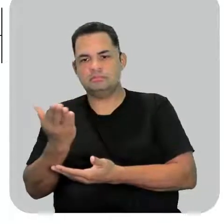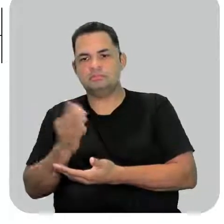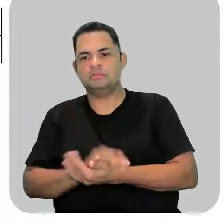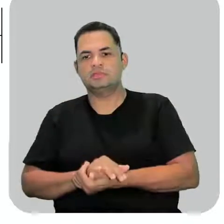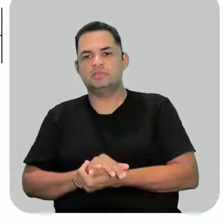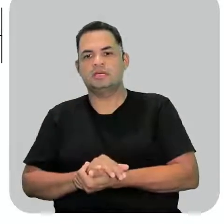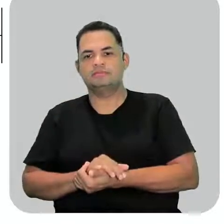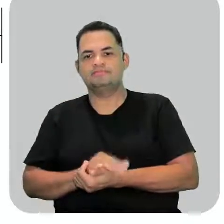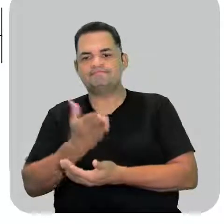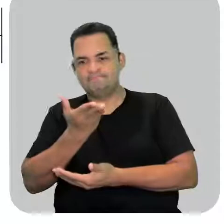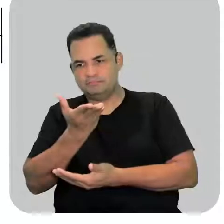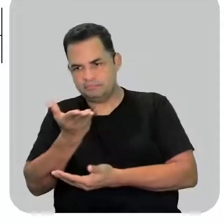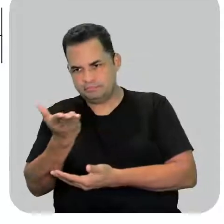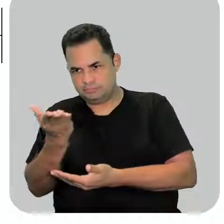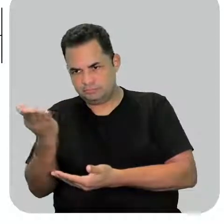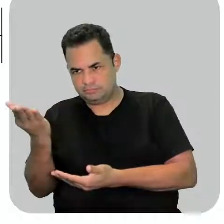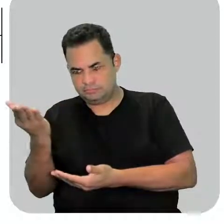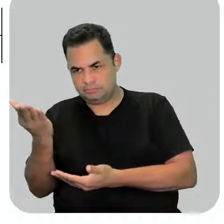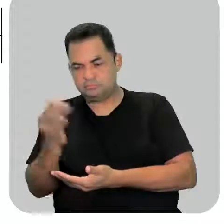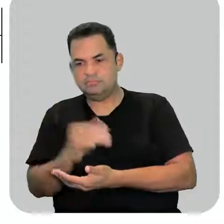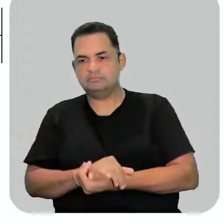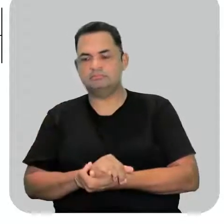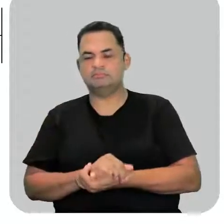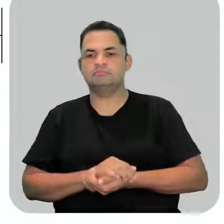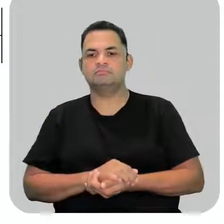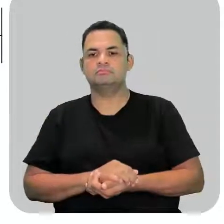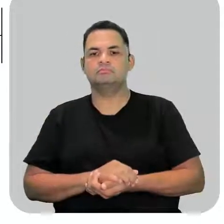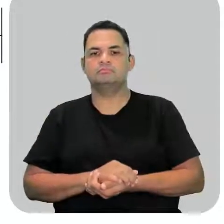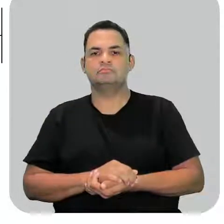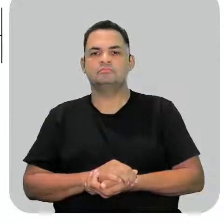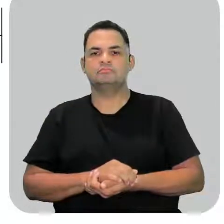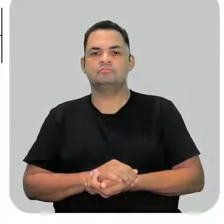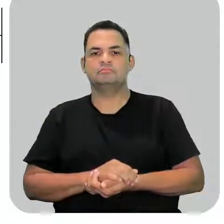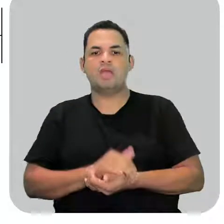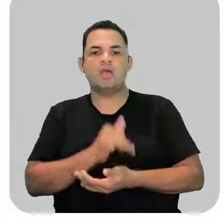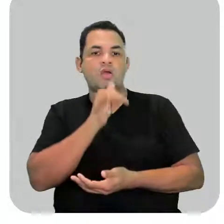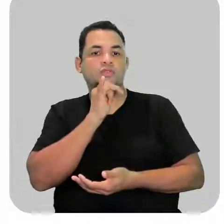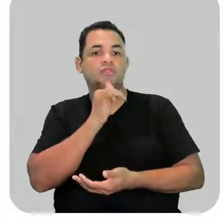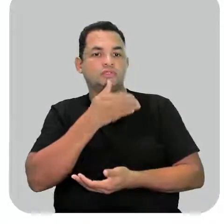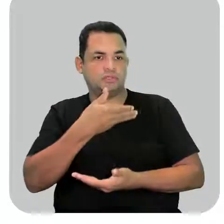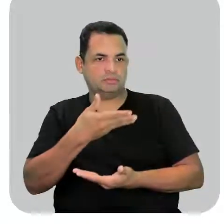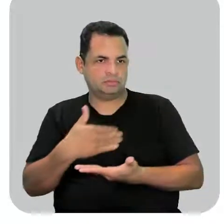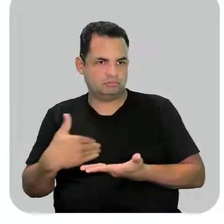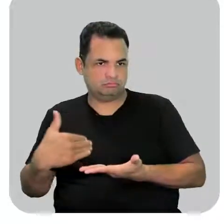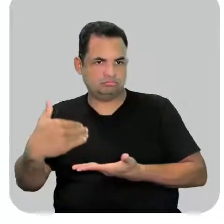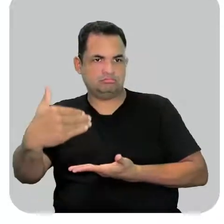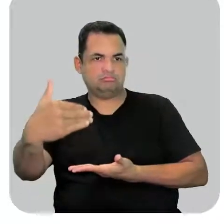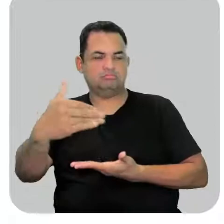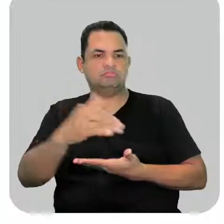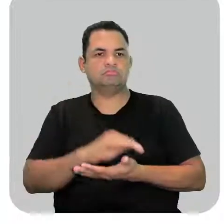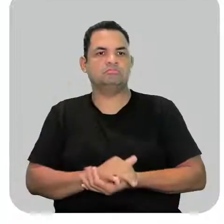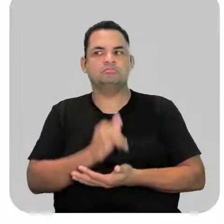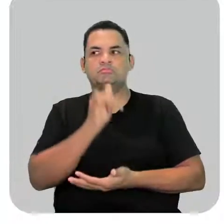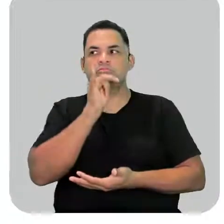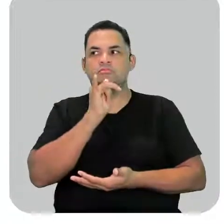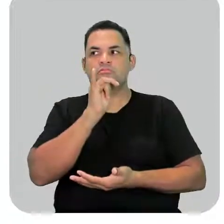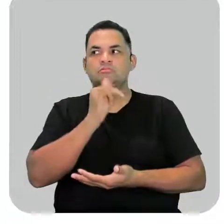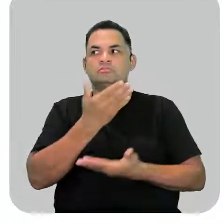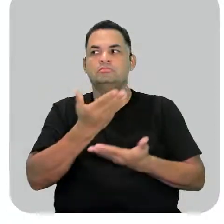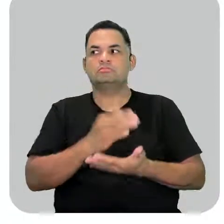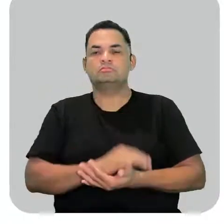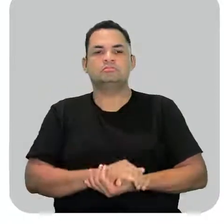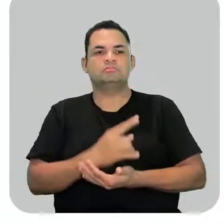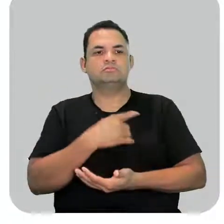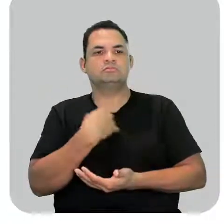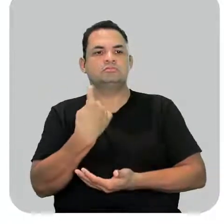nesse caso aqui é nitrila. Vamos aos exemplos. Olha só,